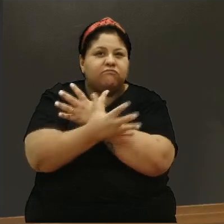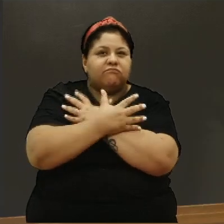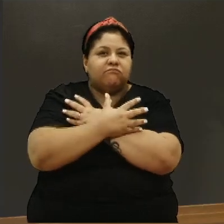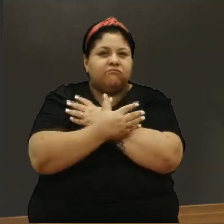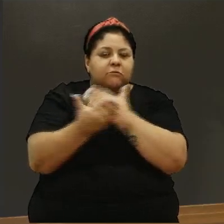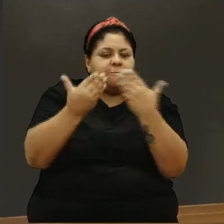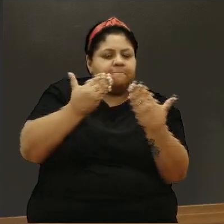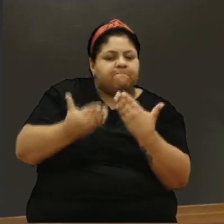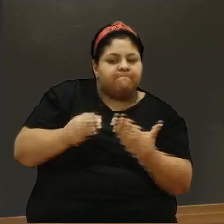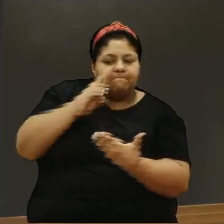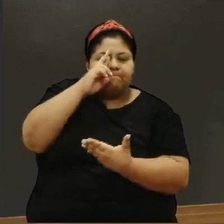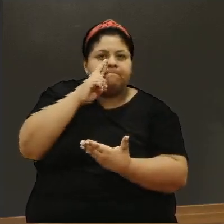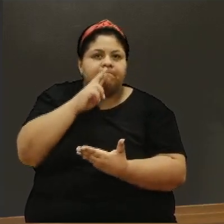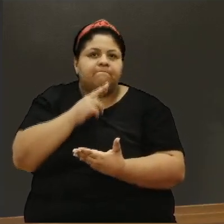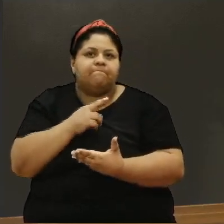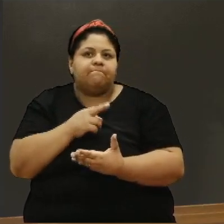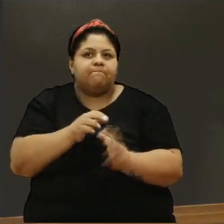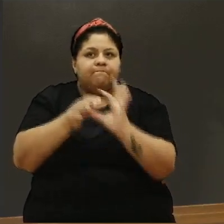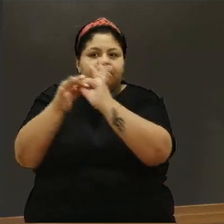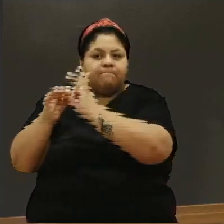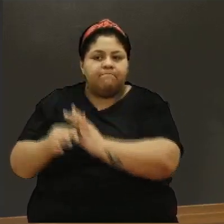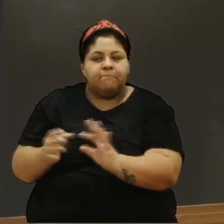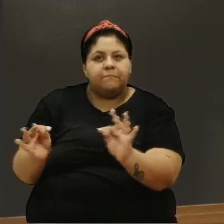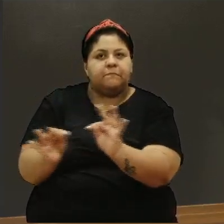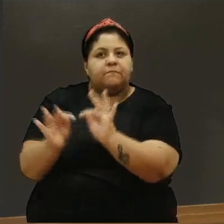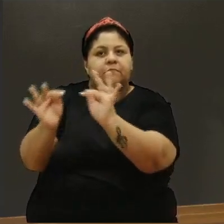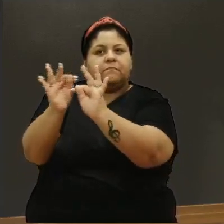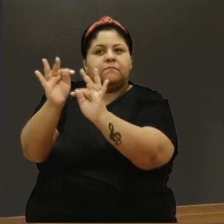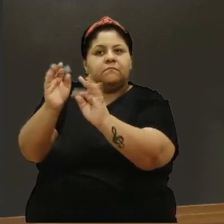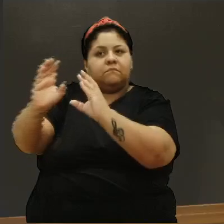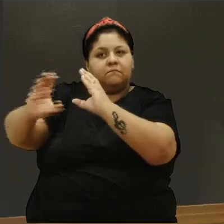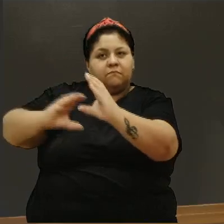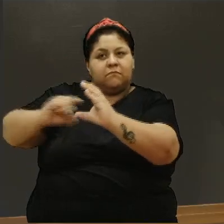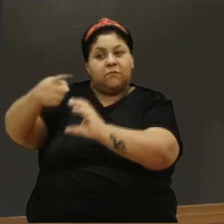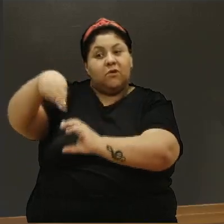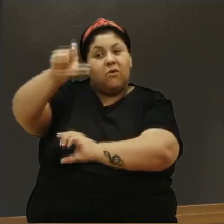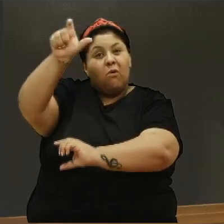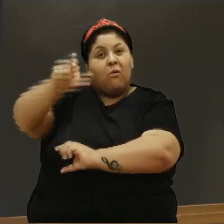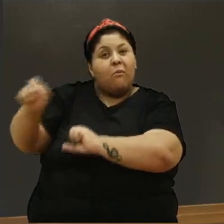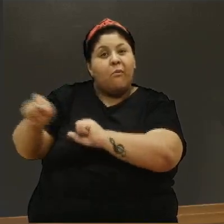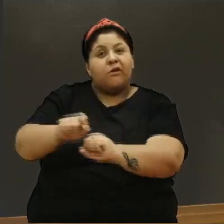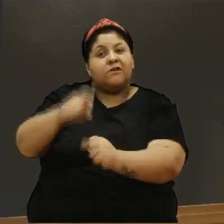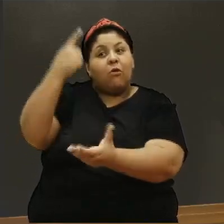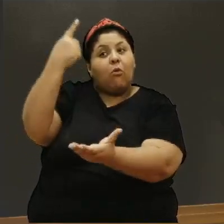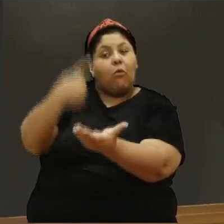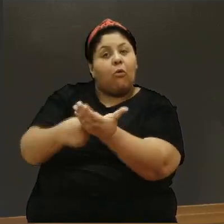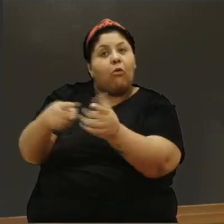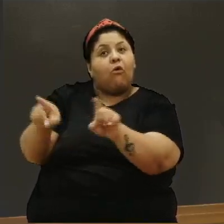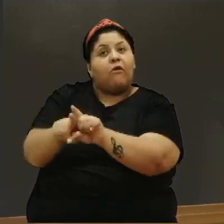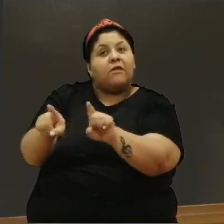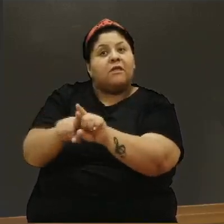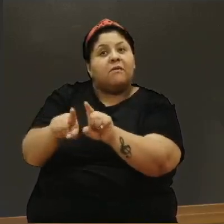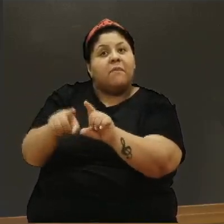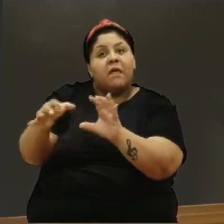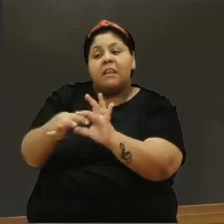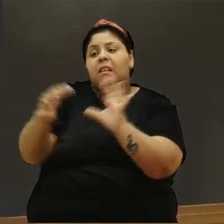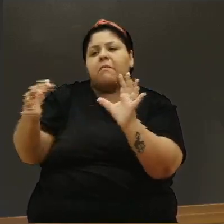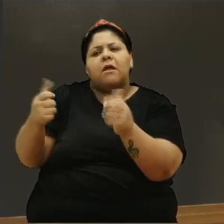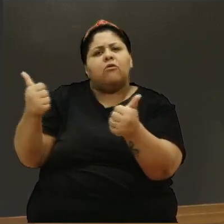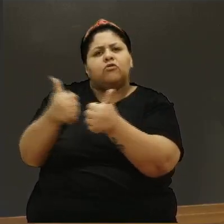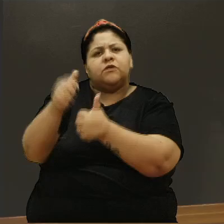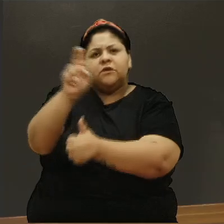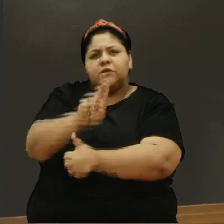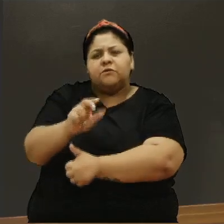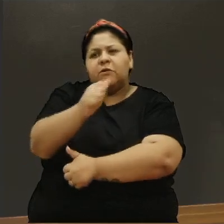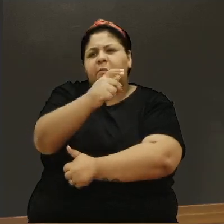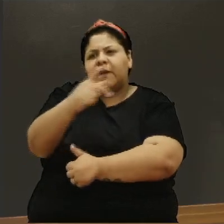avaliação de risco, integração de tecnologias e comunicação para que as pessoas possam agendar e também desmarcar por meio de aplicativo WhatsApp